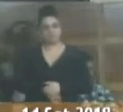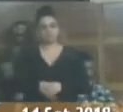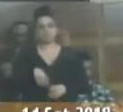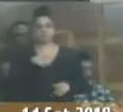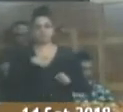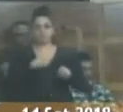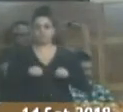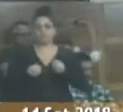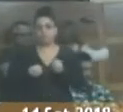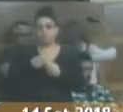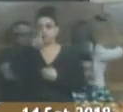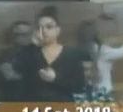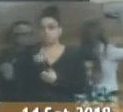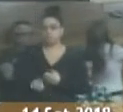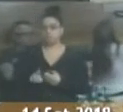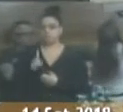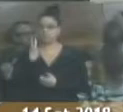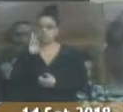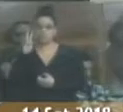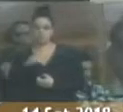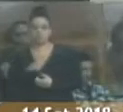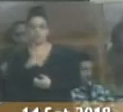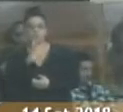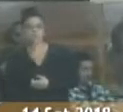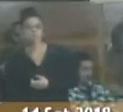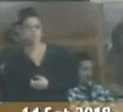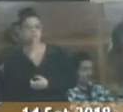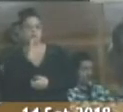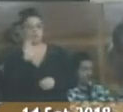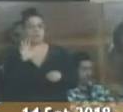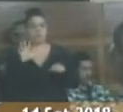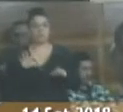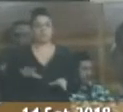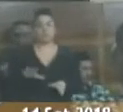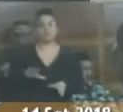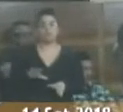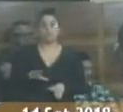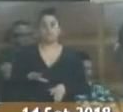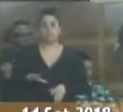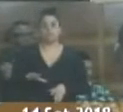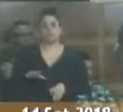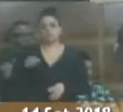seu reconhecimento, mas o poder público